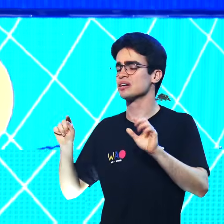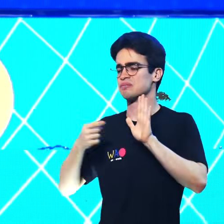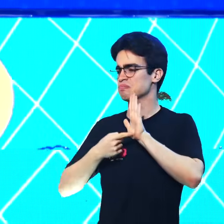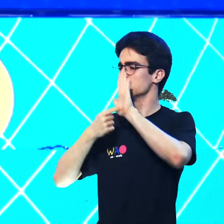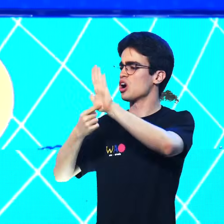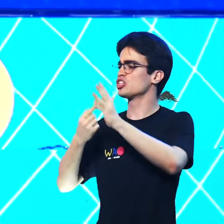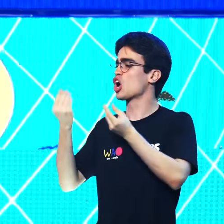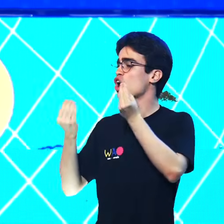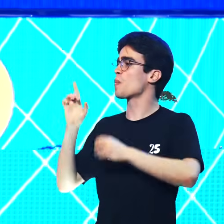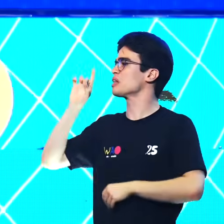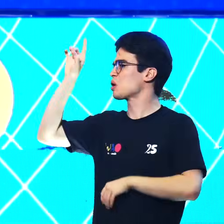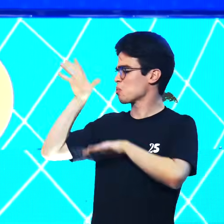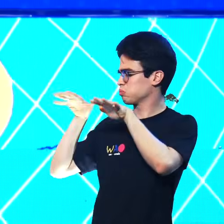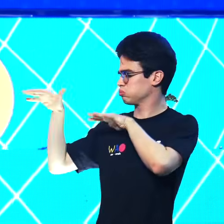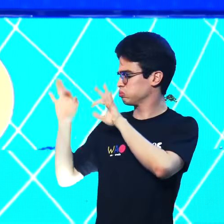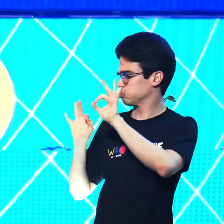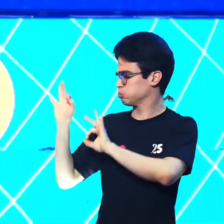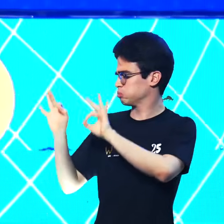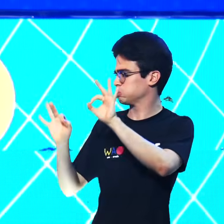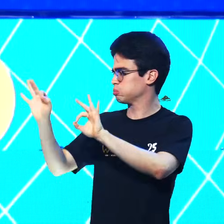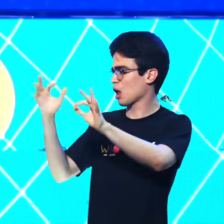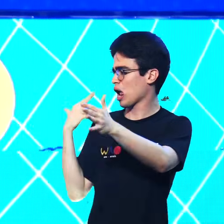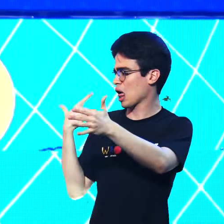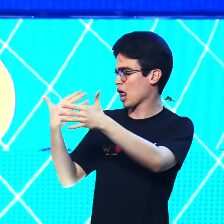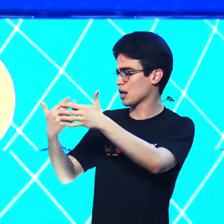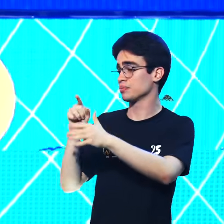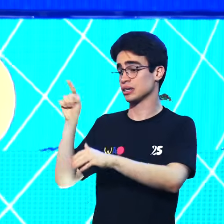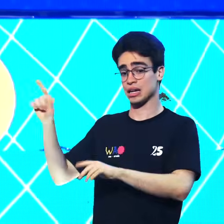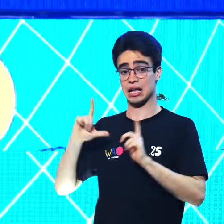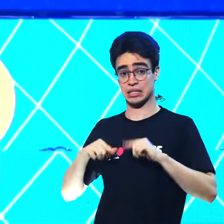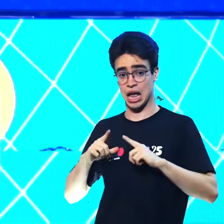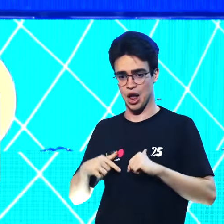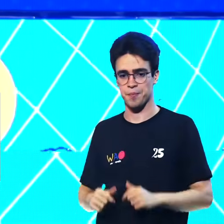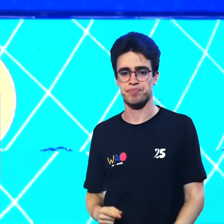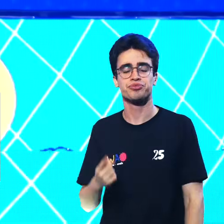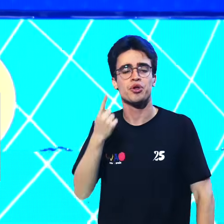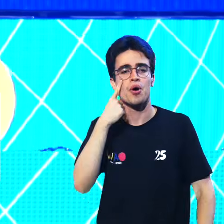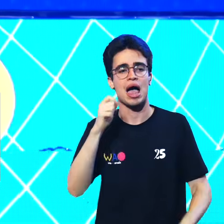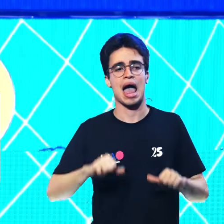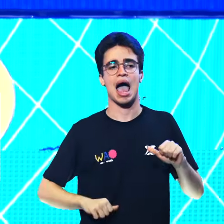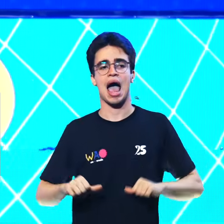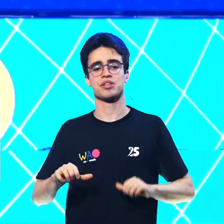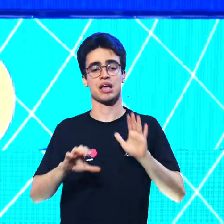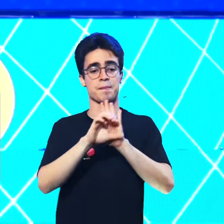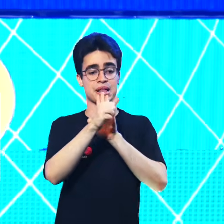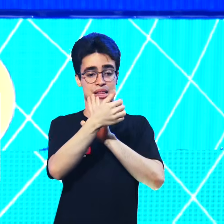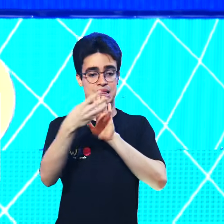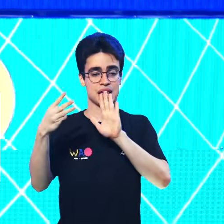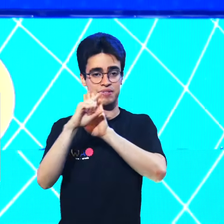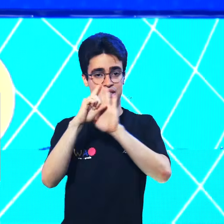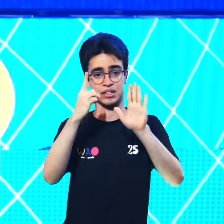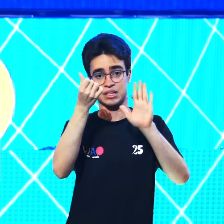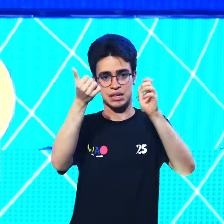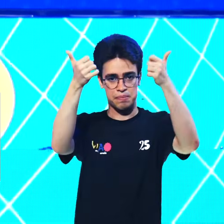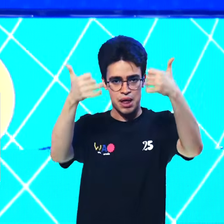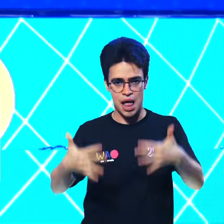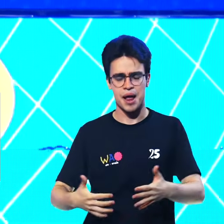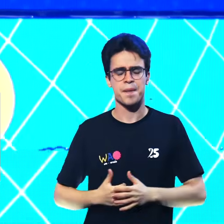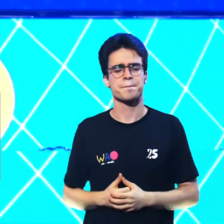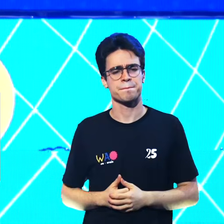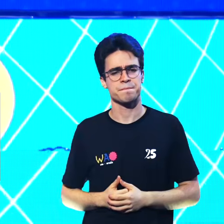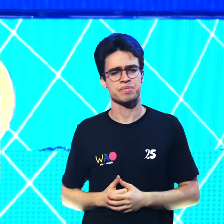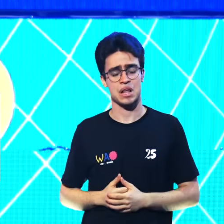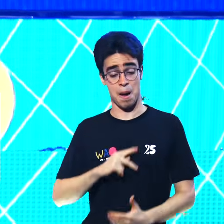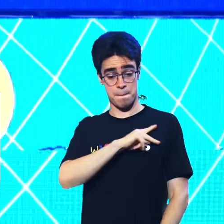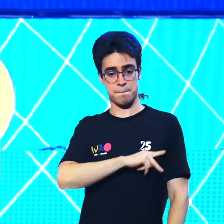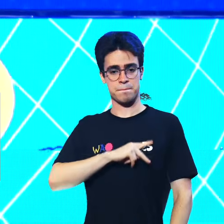na história de Israel. Pondo-se em pé, Atos capítulo 13, versículo 16 em diante. Pondo-se em pé,